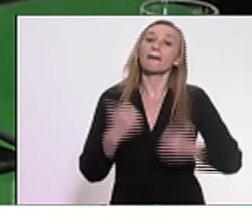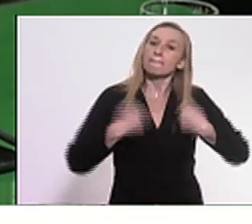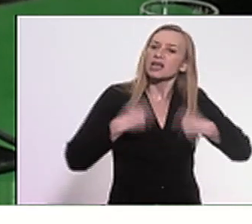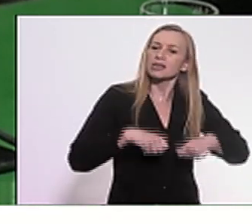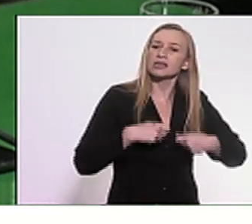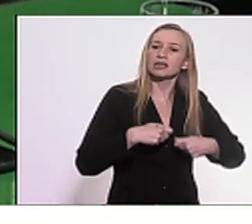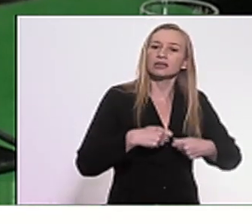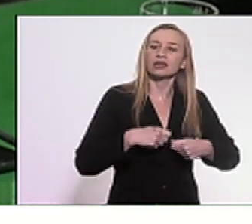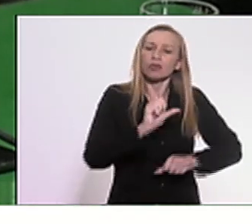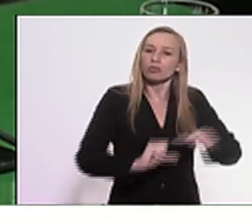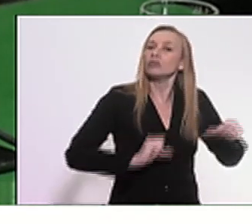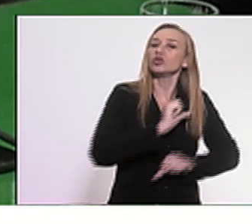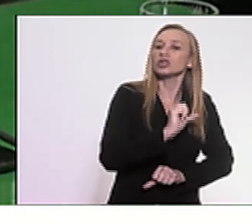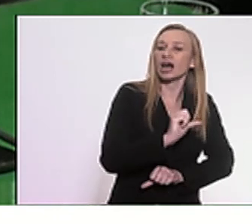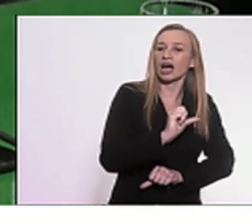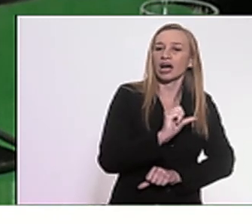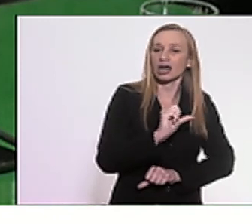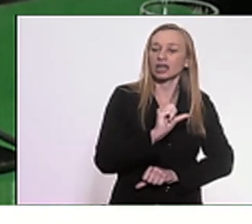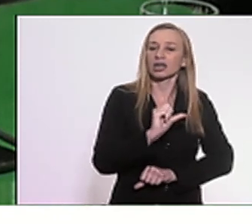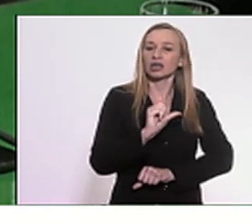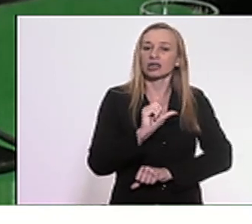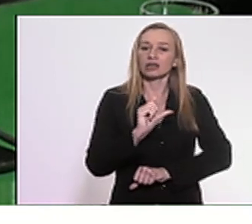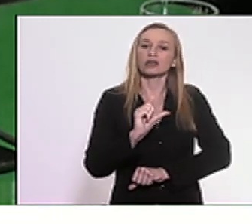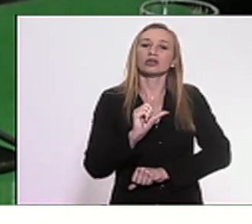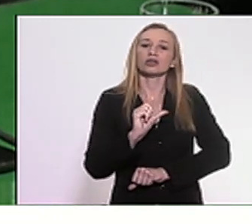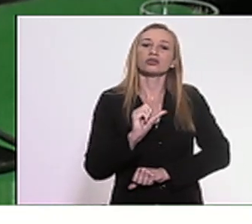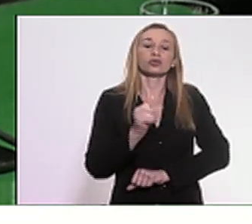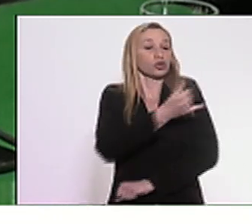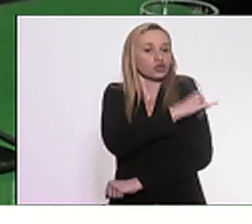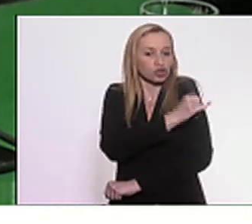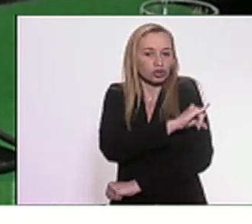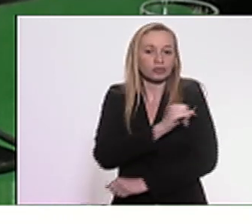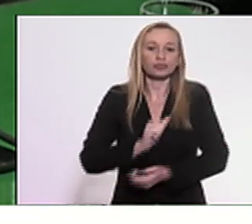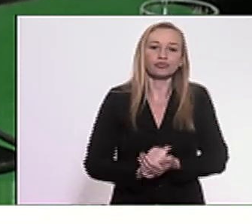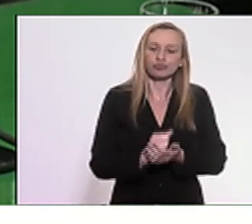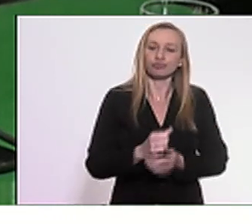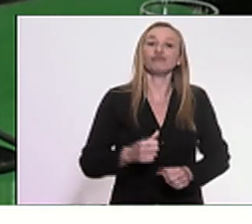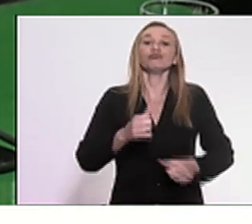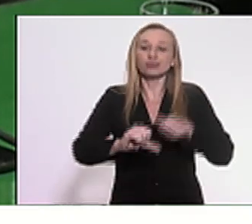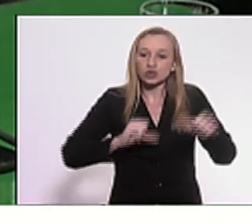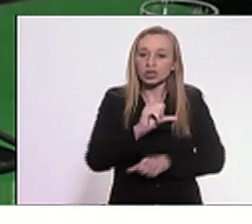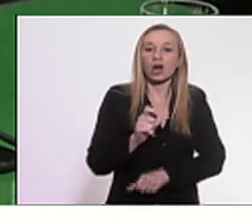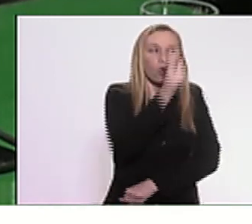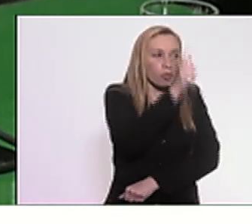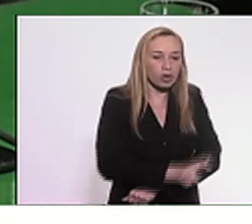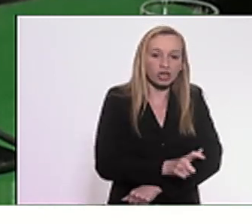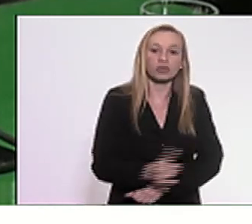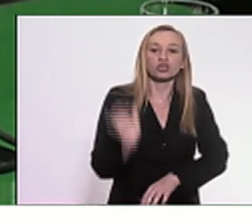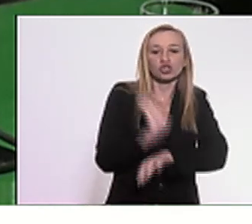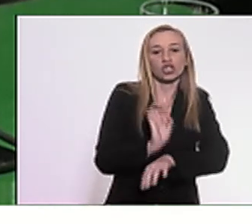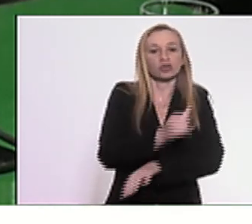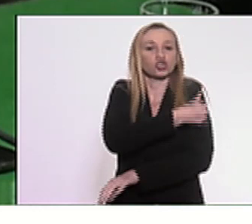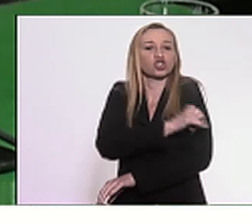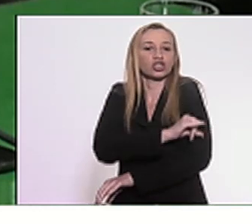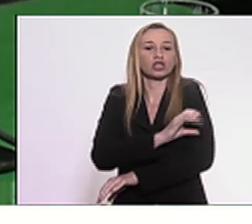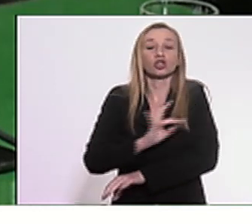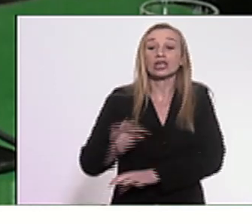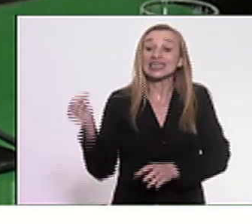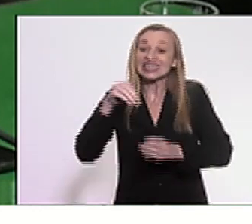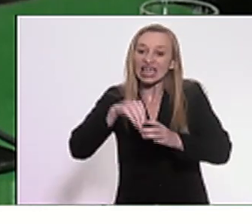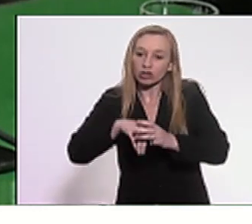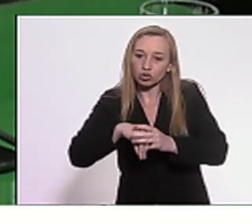precisa mudar esse paradigma no Estado do Rio de Janeiro, mudar esse comportamento no Estado do Rio de Janeiro, sobretudo